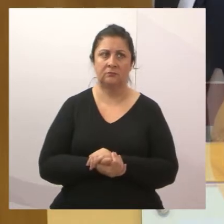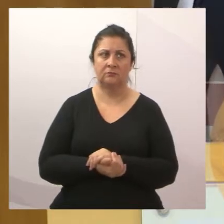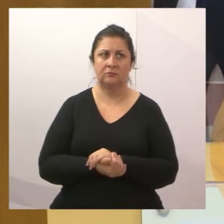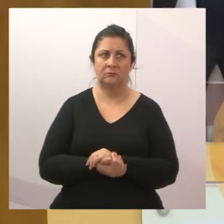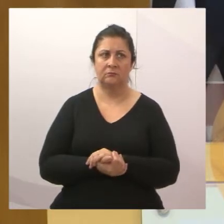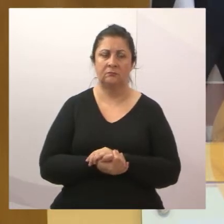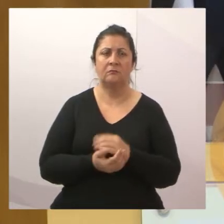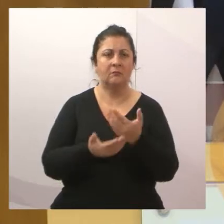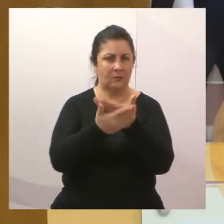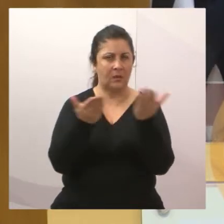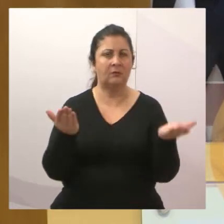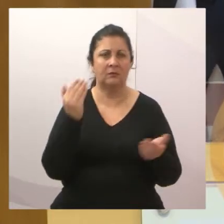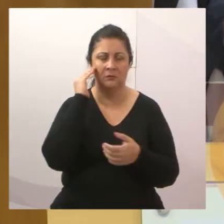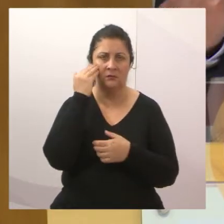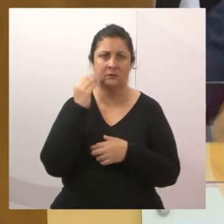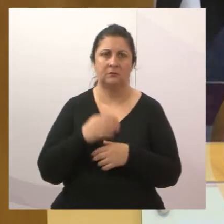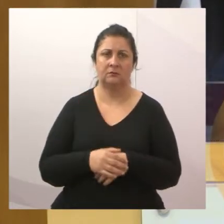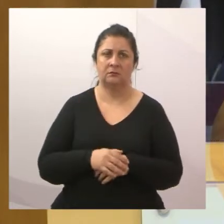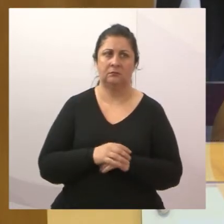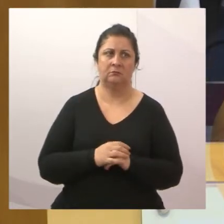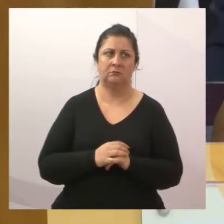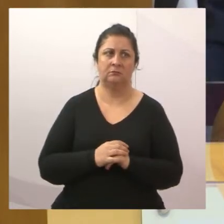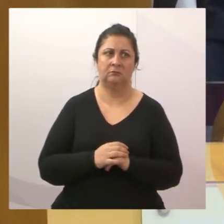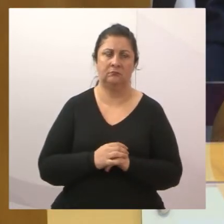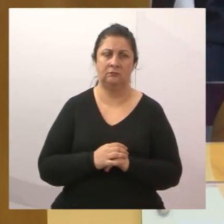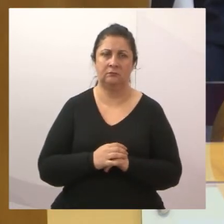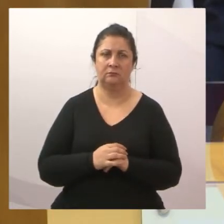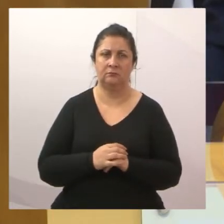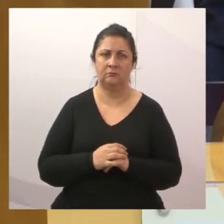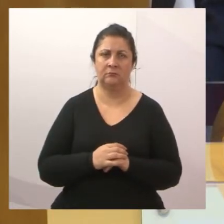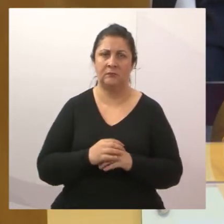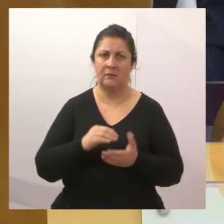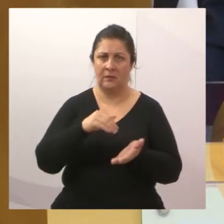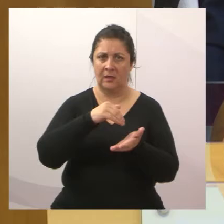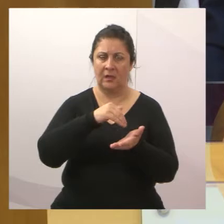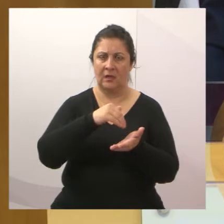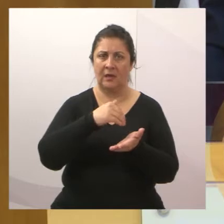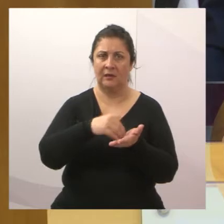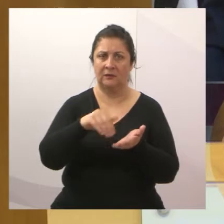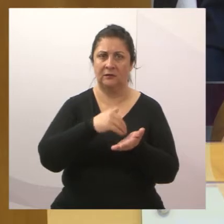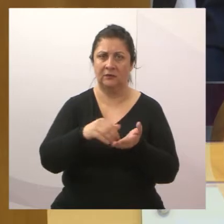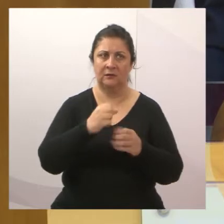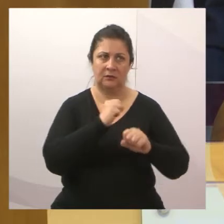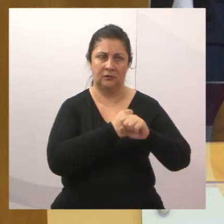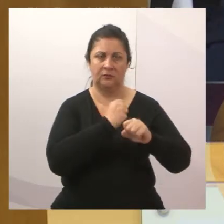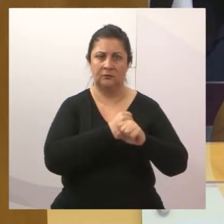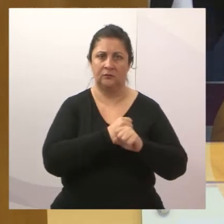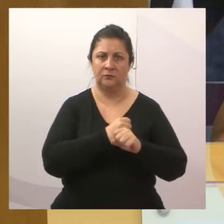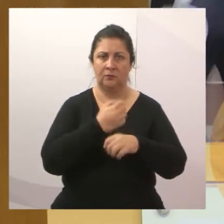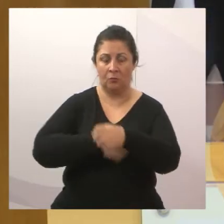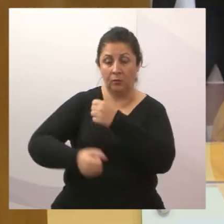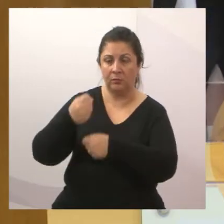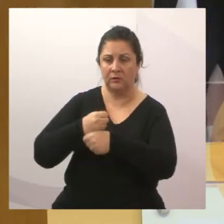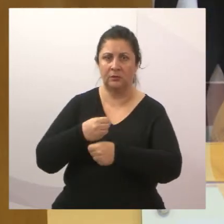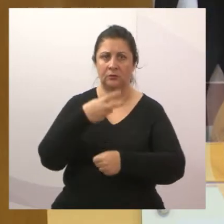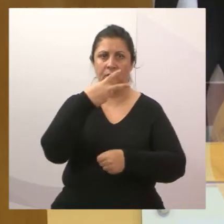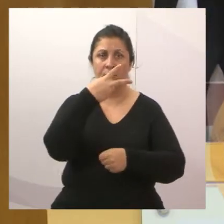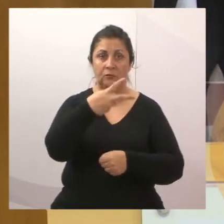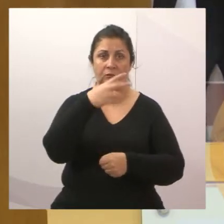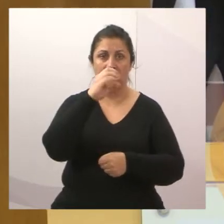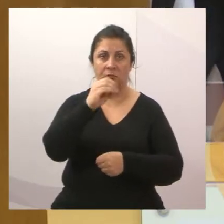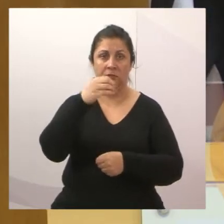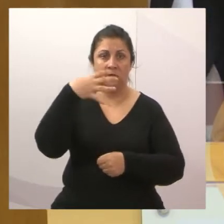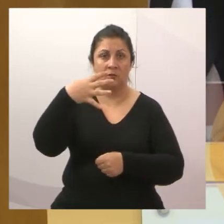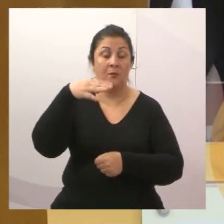Para que vocês tenham uma ideia, a área de infraestrutura urbana, previsão do ano passado, 204 milhões